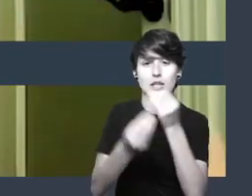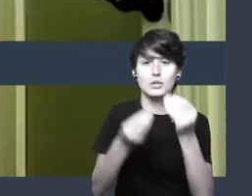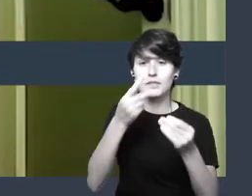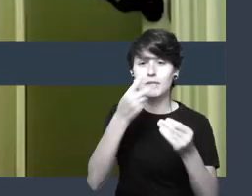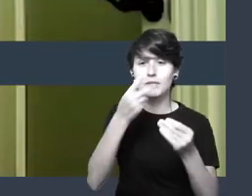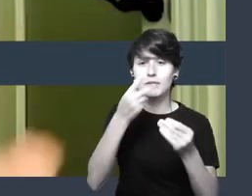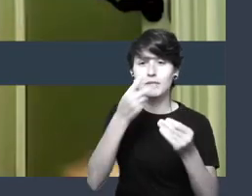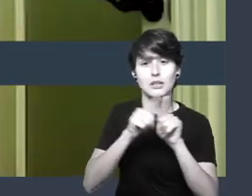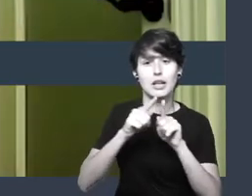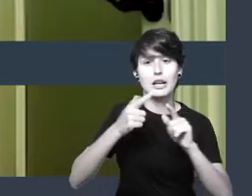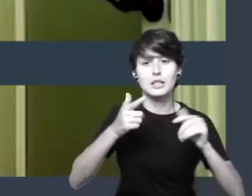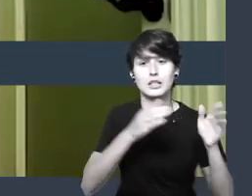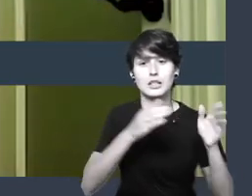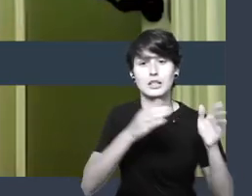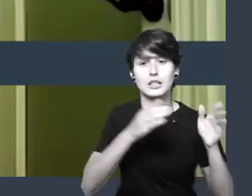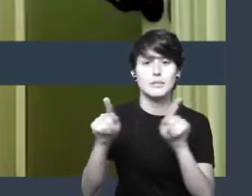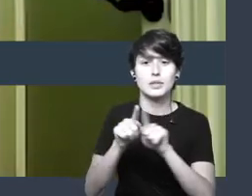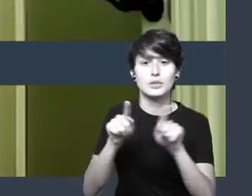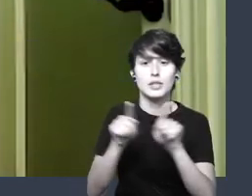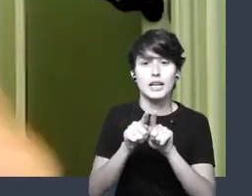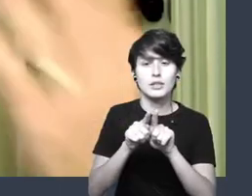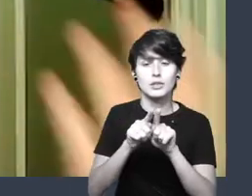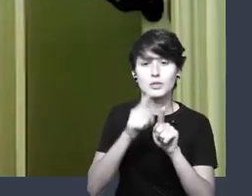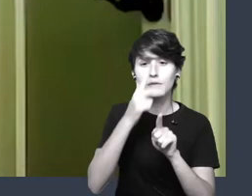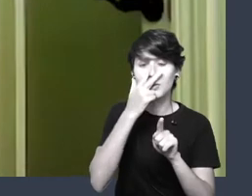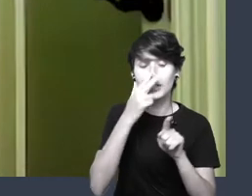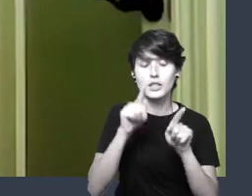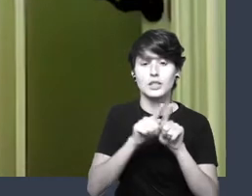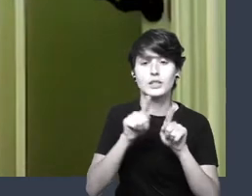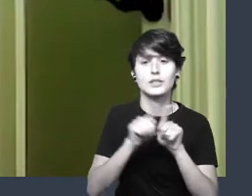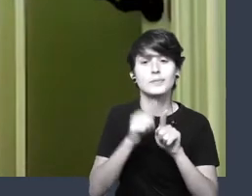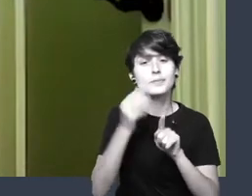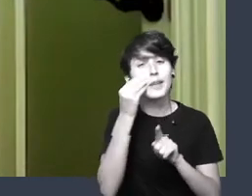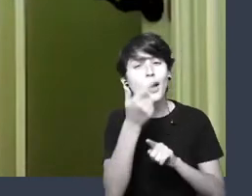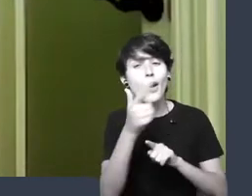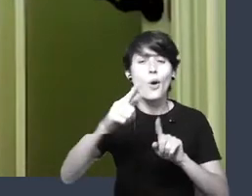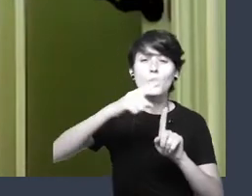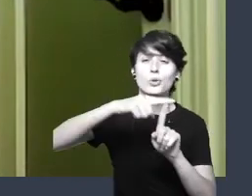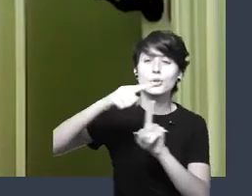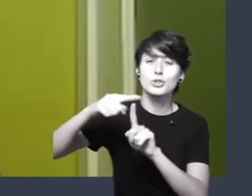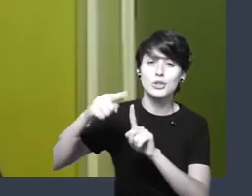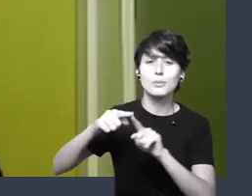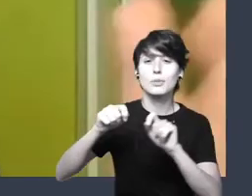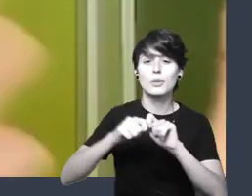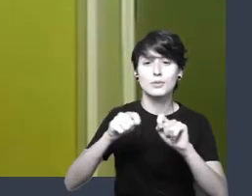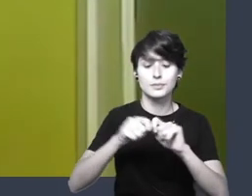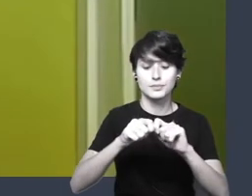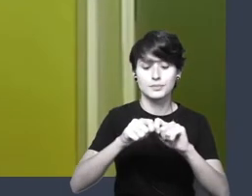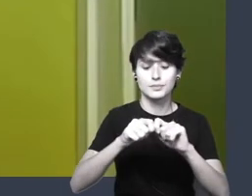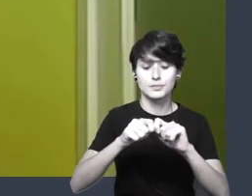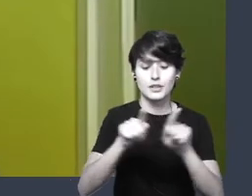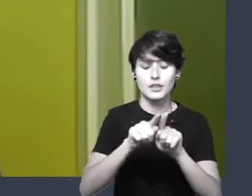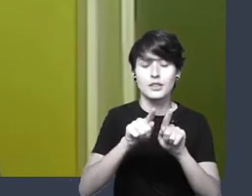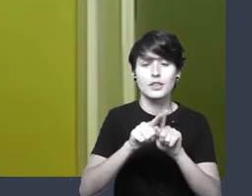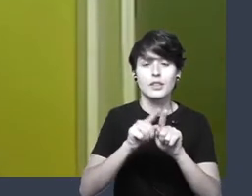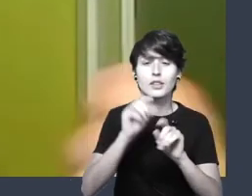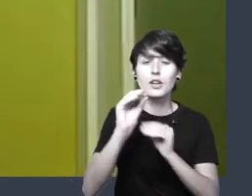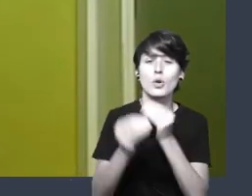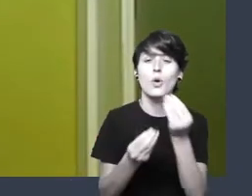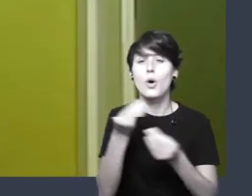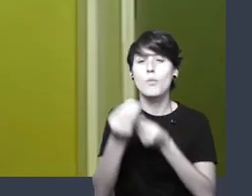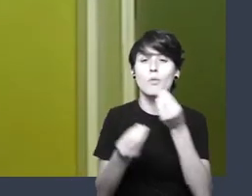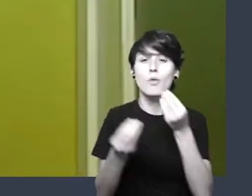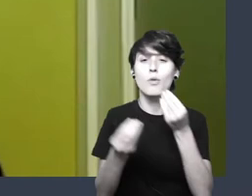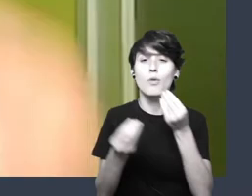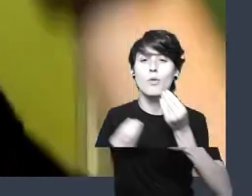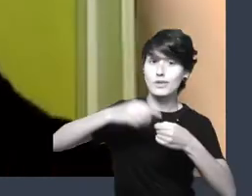etapa subsequente a essa seria testar outro tipo de algoritmos de mitigação. Então, a gente voltaria e, de repente,